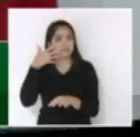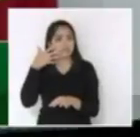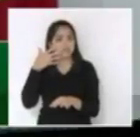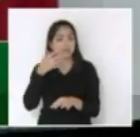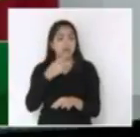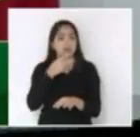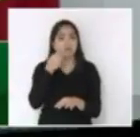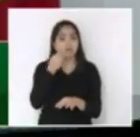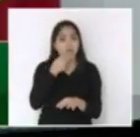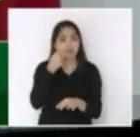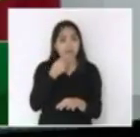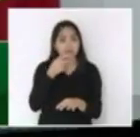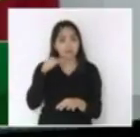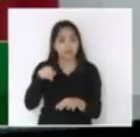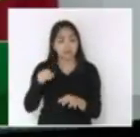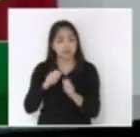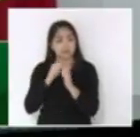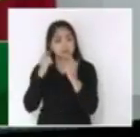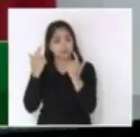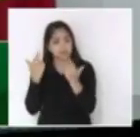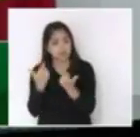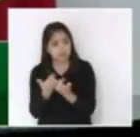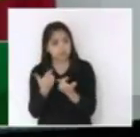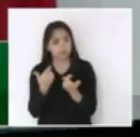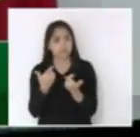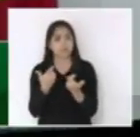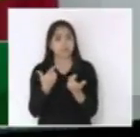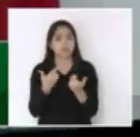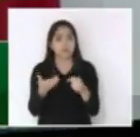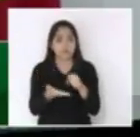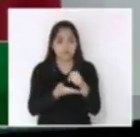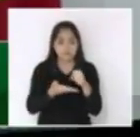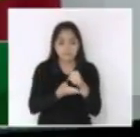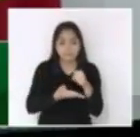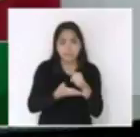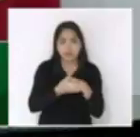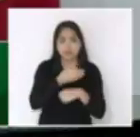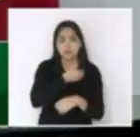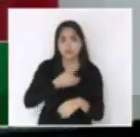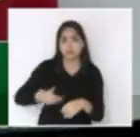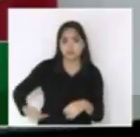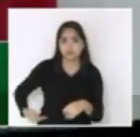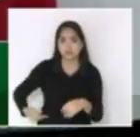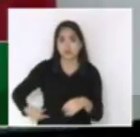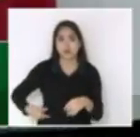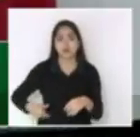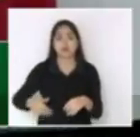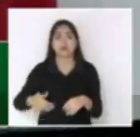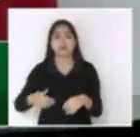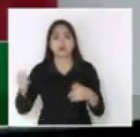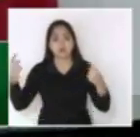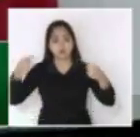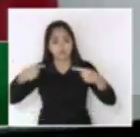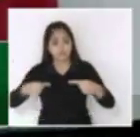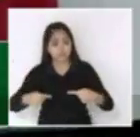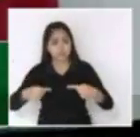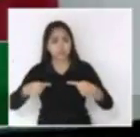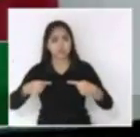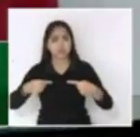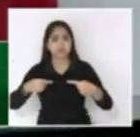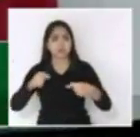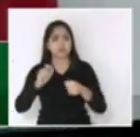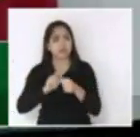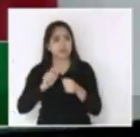que nós, Parlamento Catarinense, base do governo, ou a oposição racional que aqui é feita nesse Parlamento,